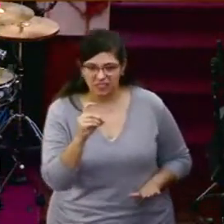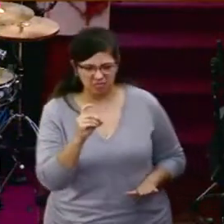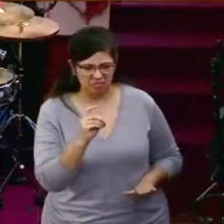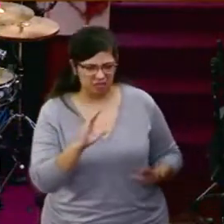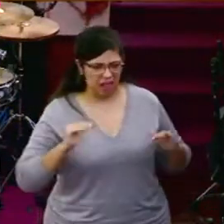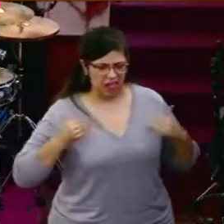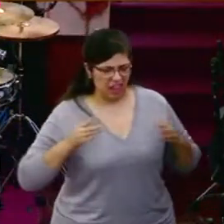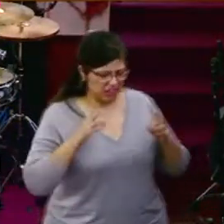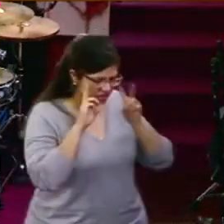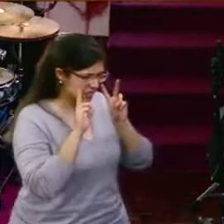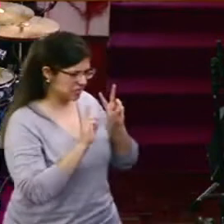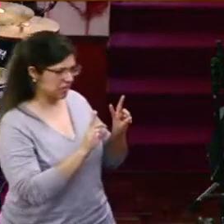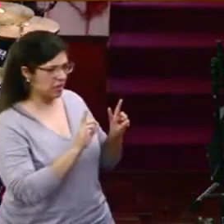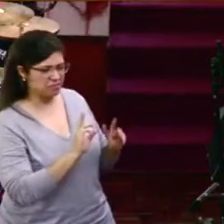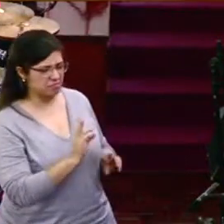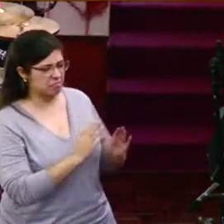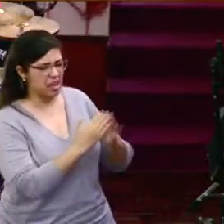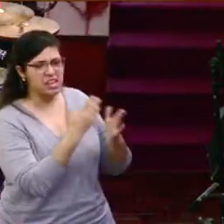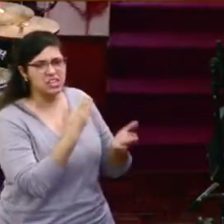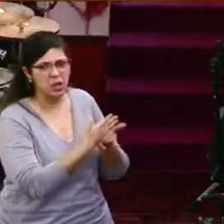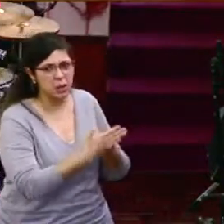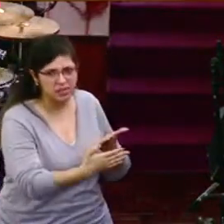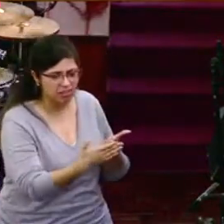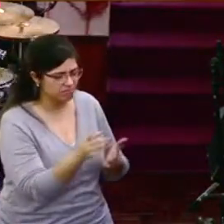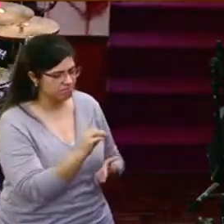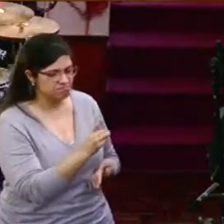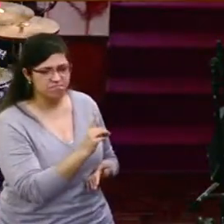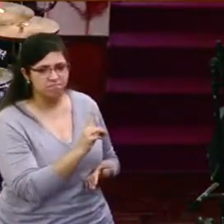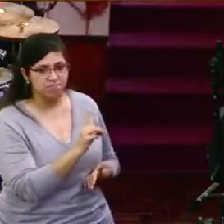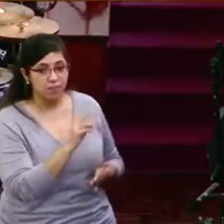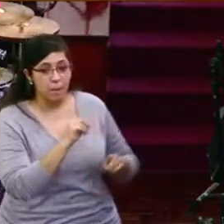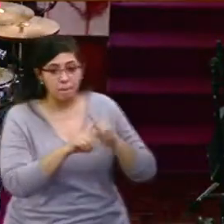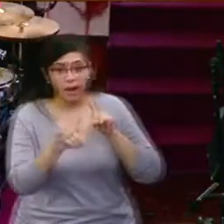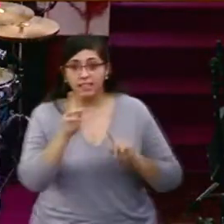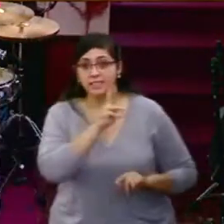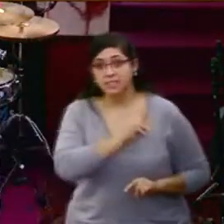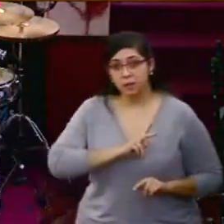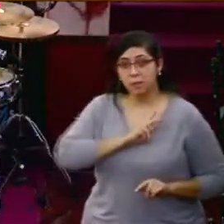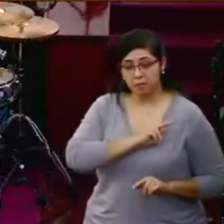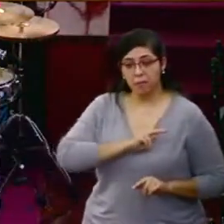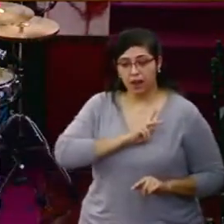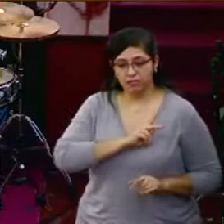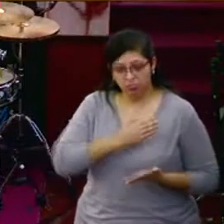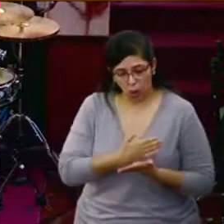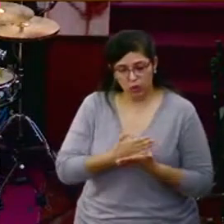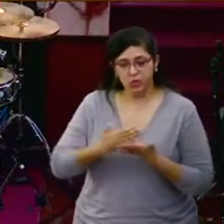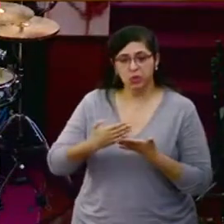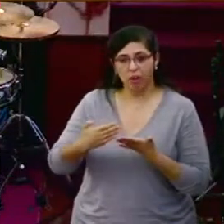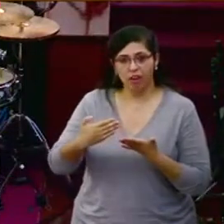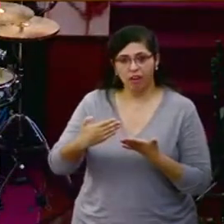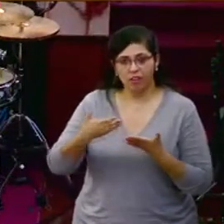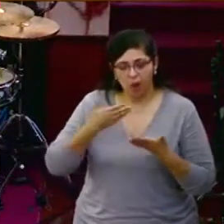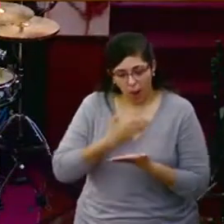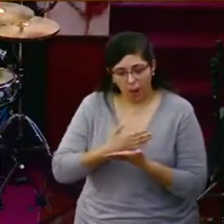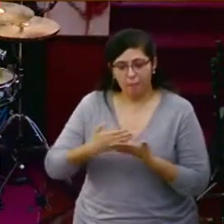igreja de filipos no entanto paulo passa por este momento e nasce sim uma